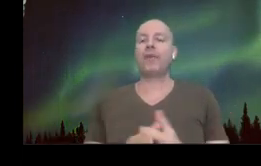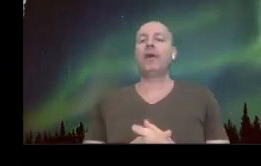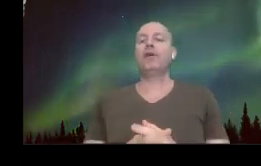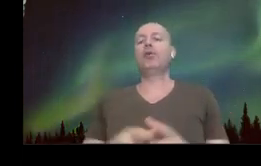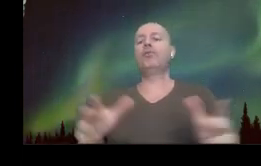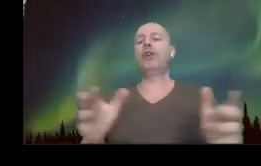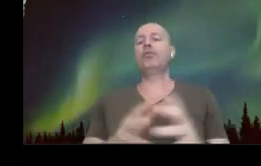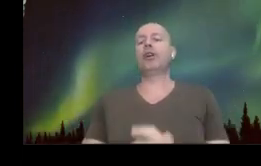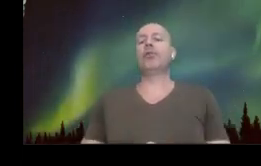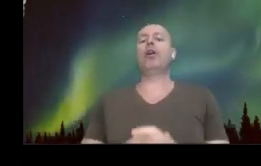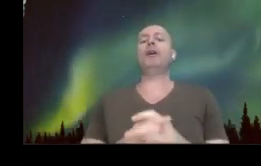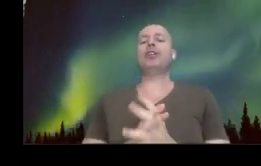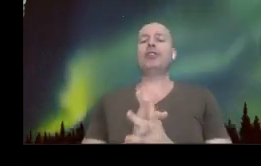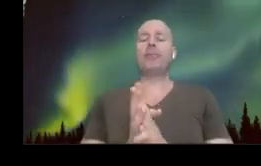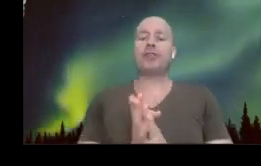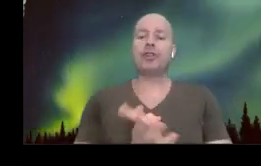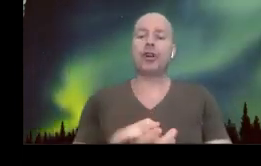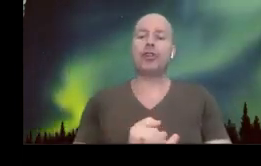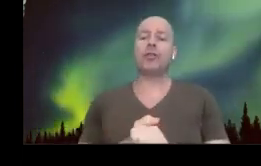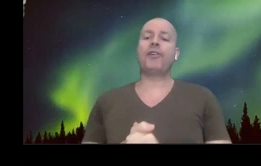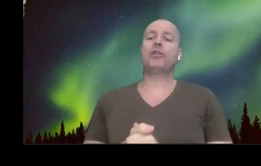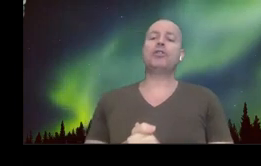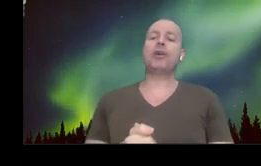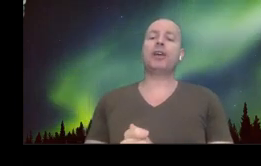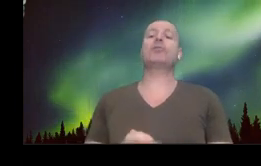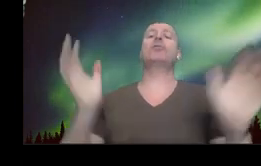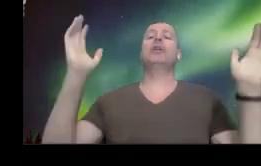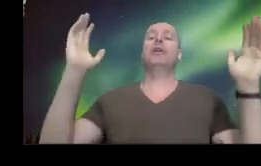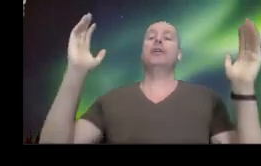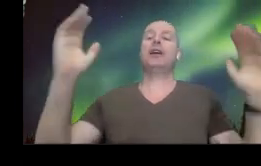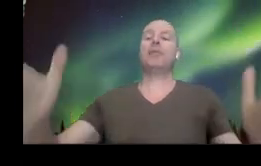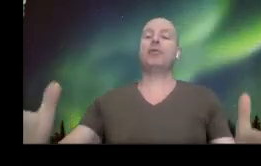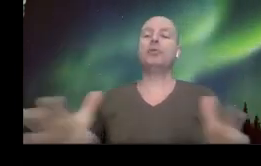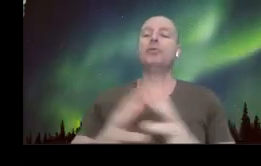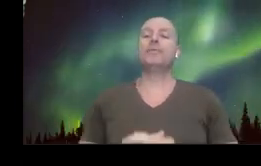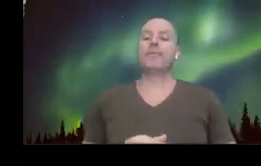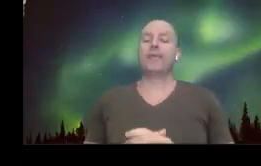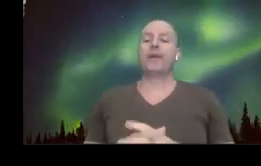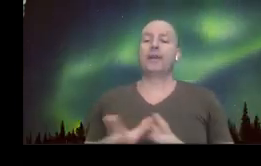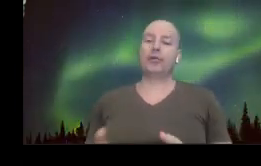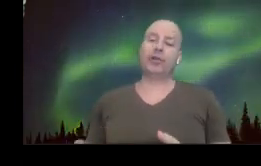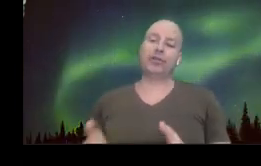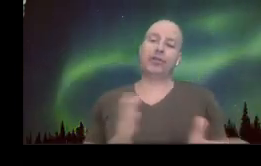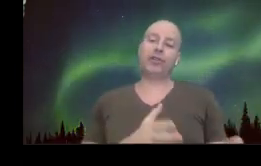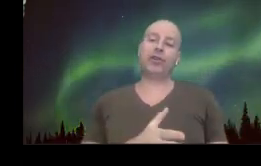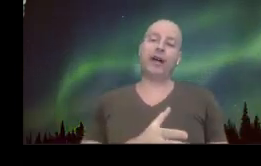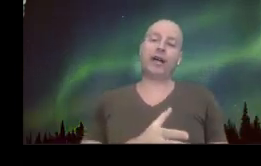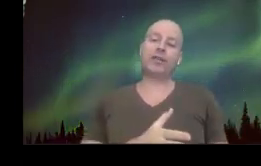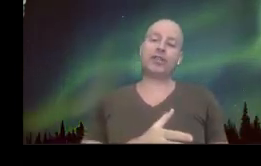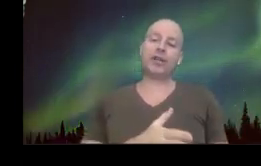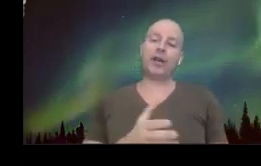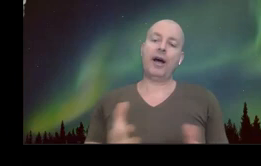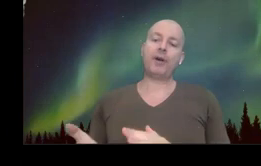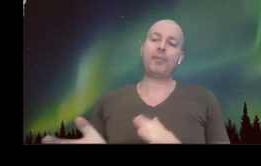morra e os filhos digam: opa, gente, a partir de hoje nós vamos fazer um loteamento. E acaba com tudo. Então, você